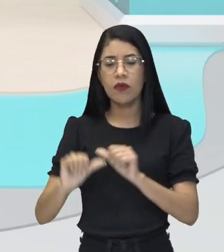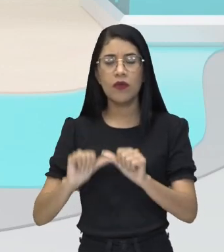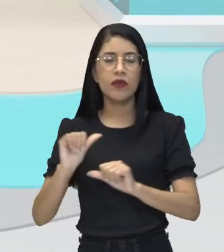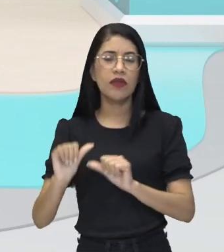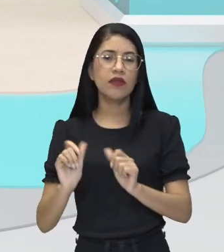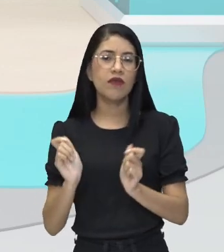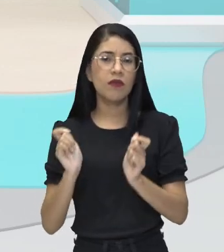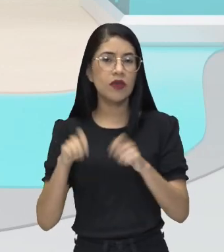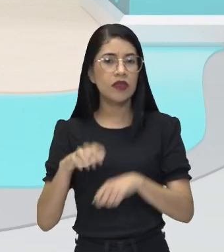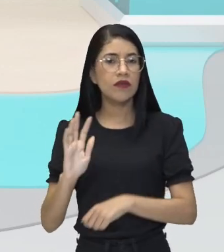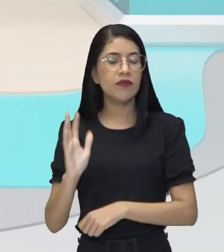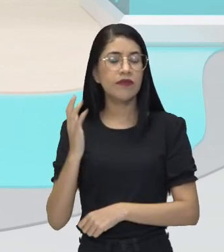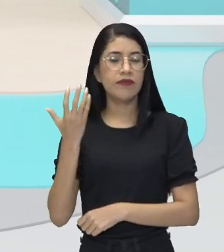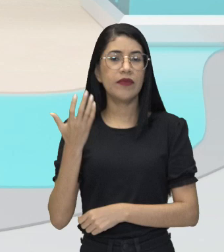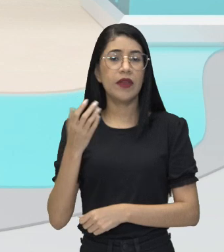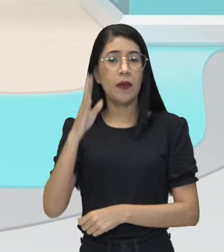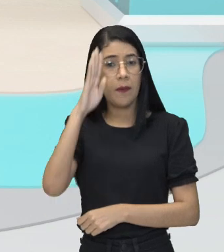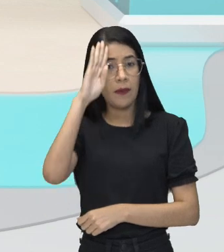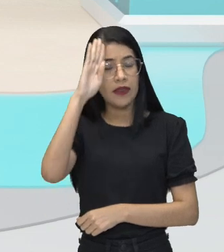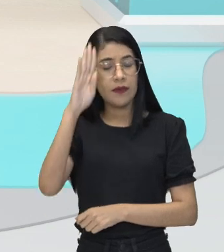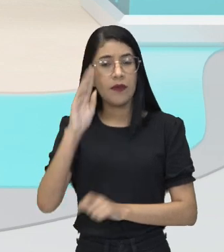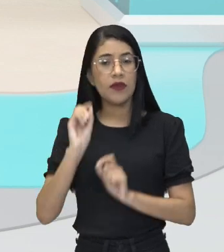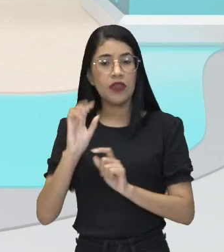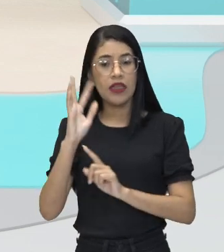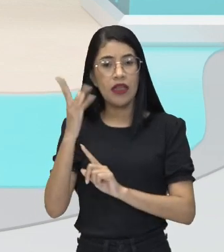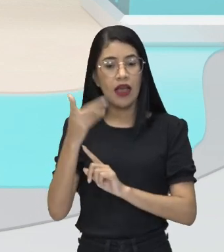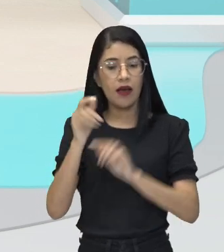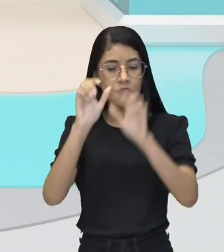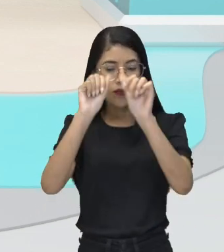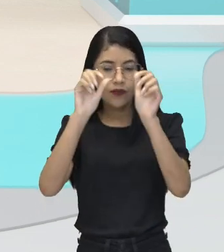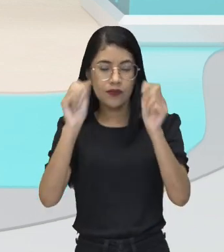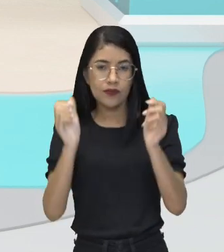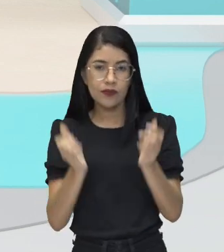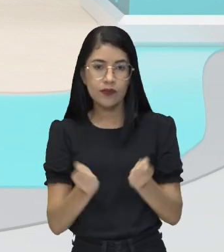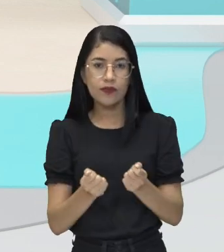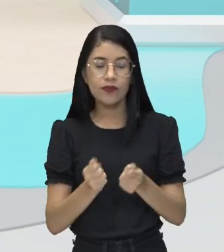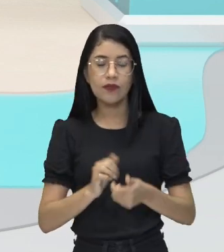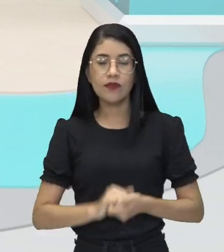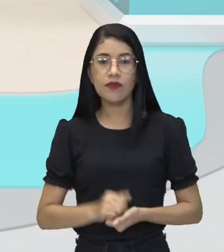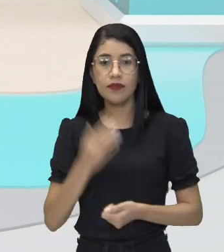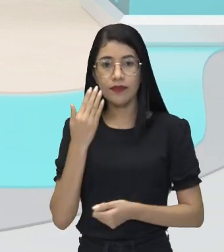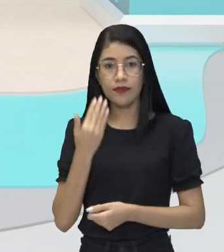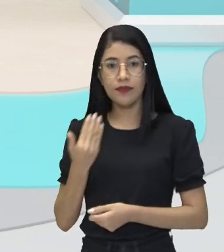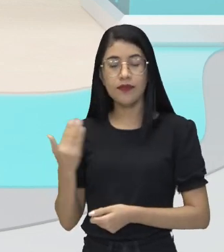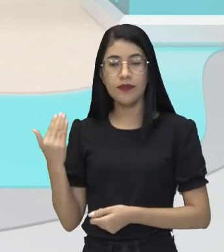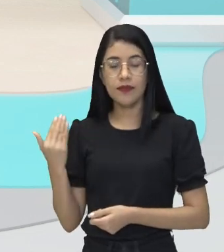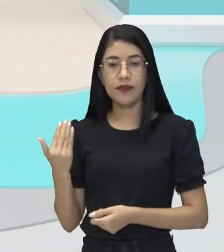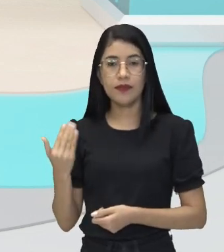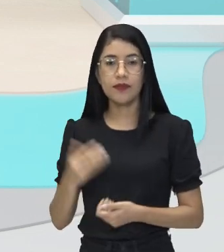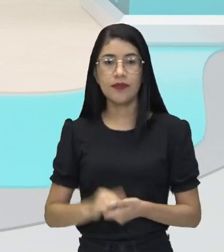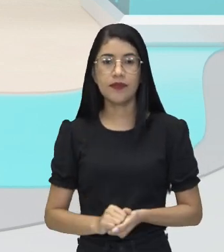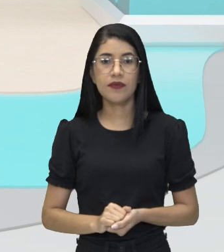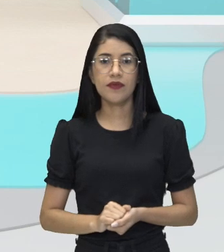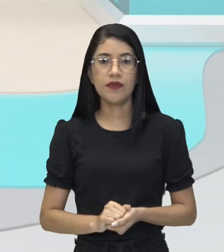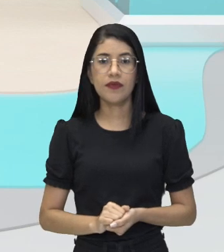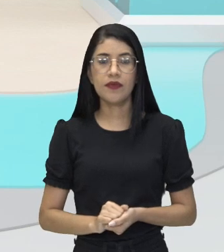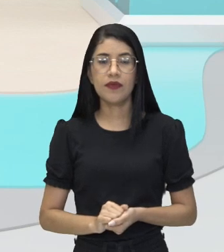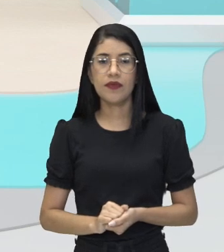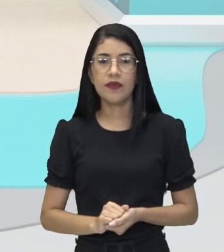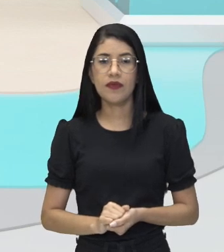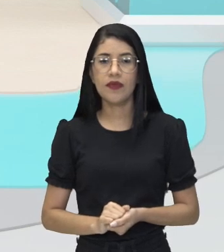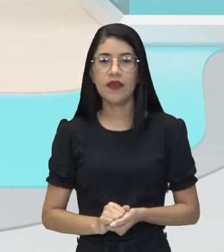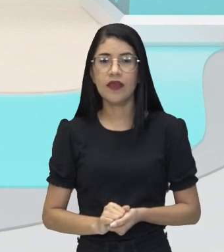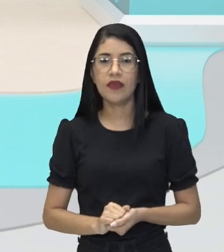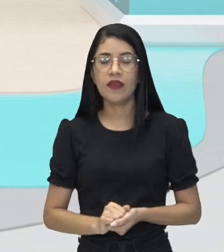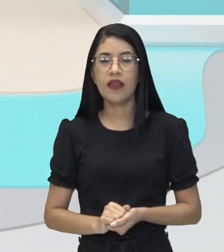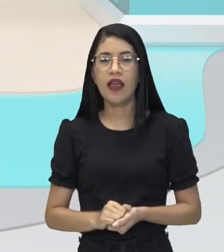aconteceu, principalmente na escultura grega. Vamos ver? Então aqui eu tenho o Discóbolo de Miron. Vocês